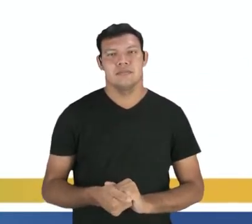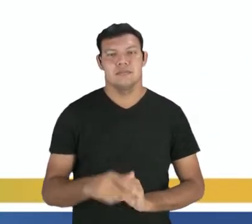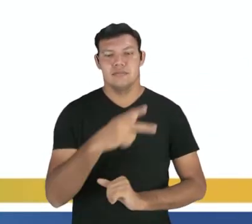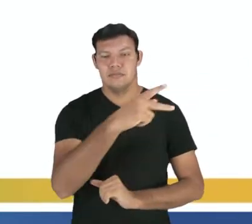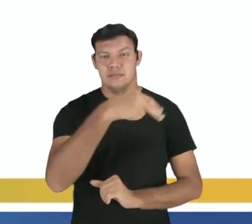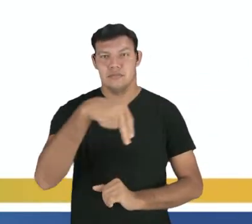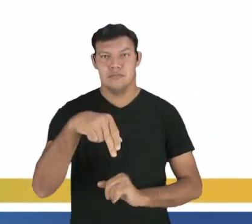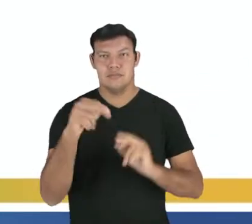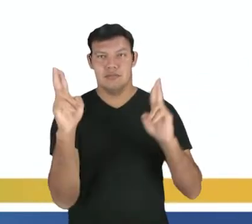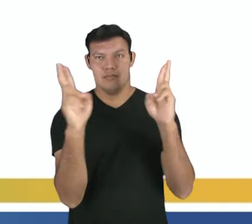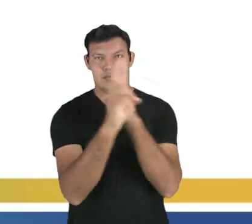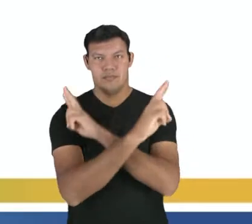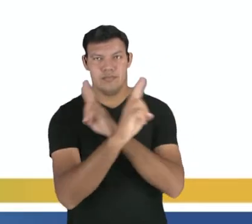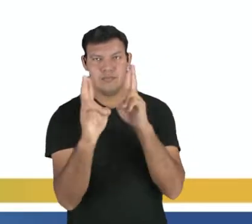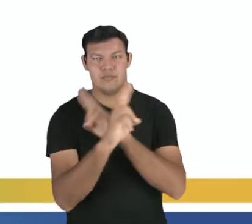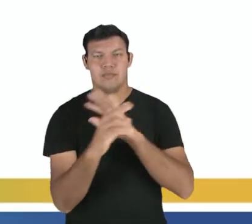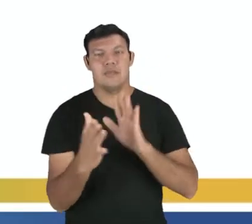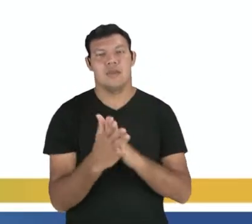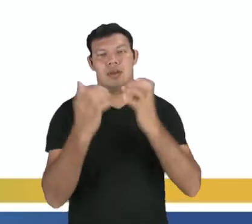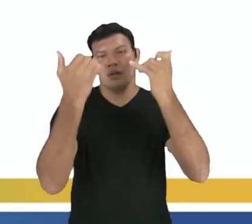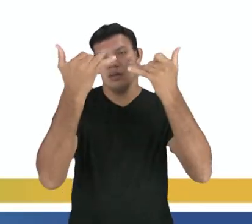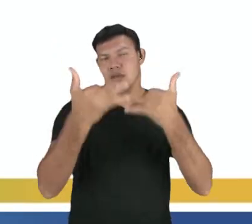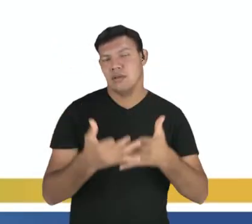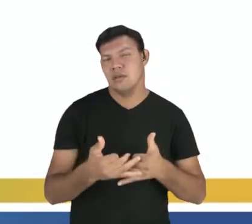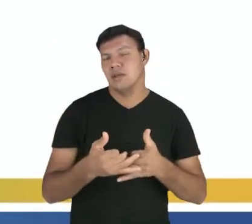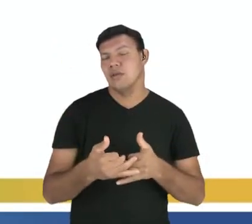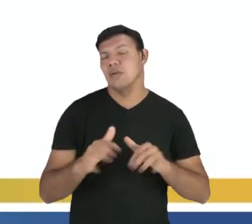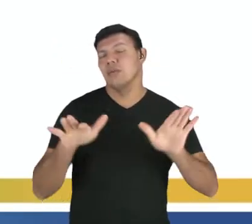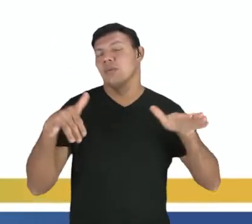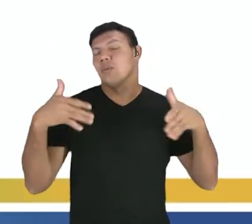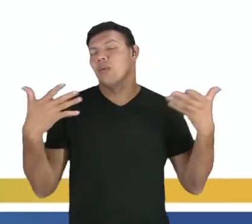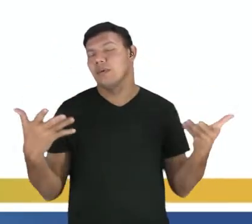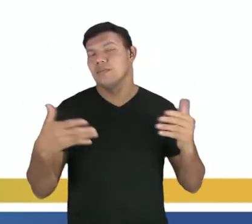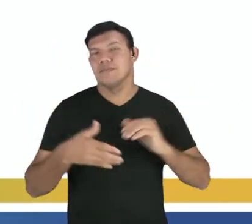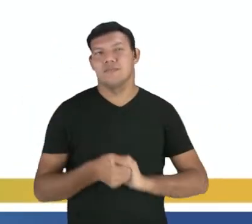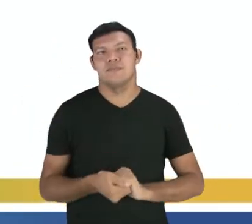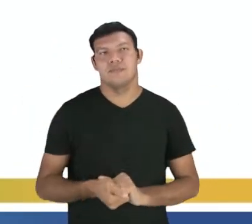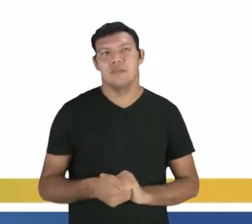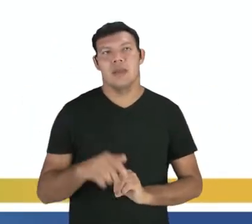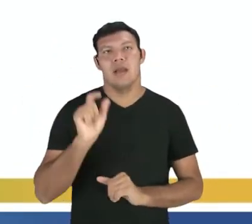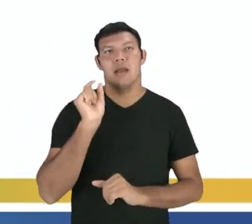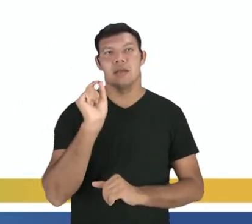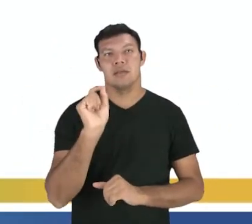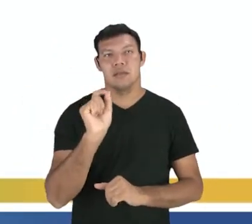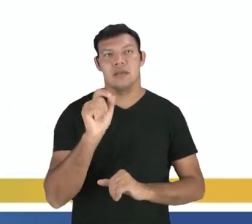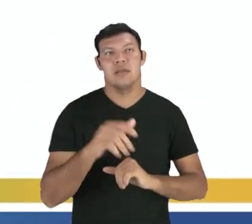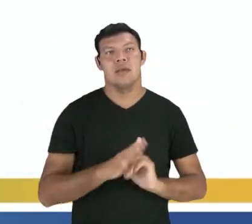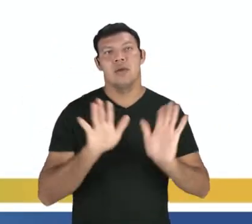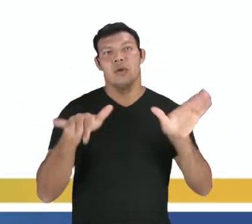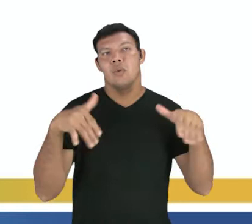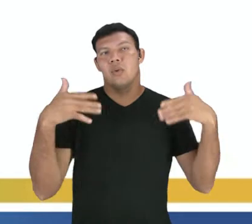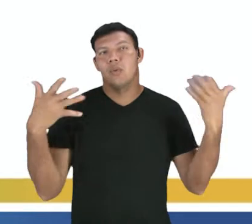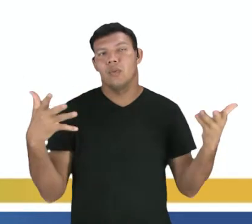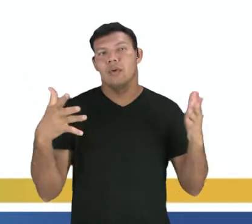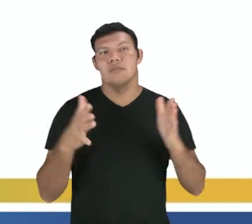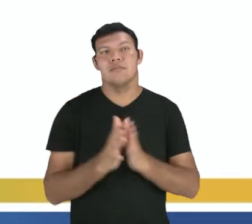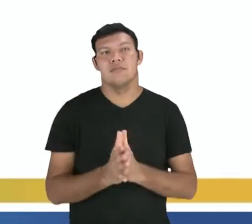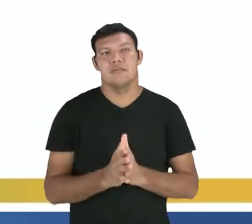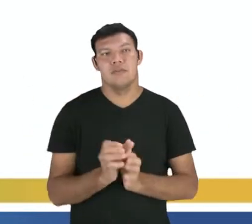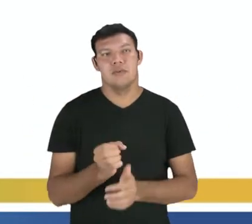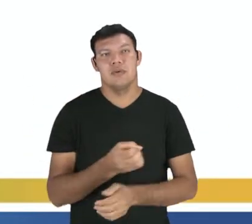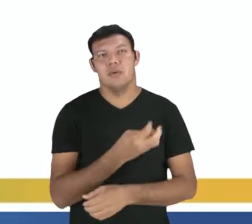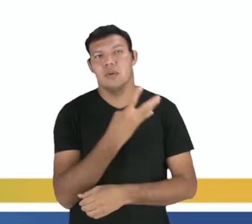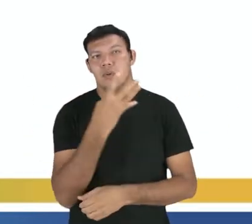quais pronomes nós vamos falar hoje. Nós vamos falar da palavra que, o qual, a qual, os quais, as